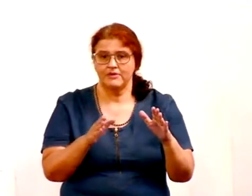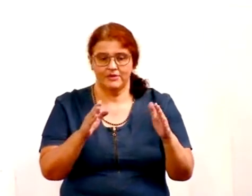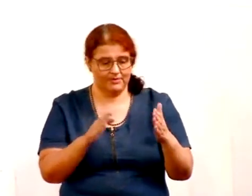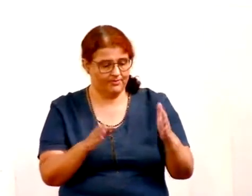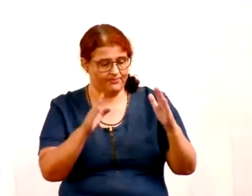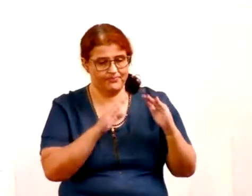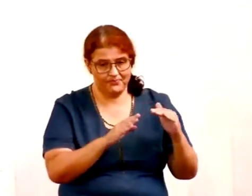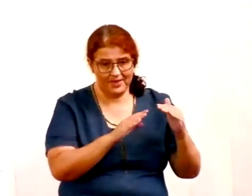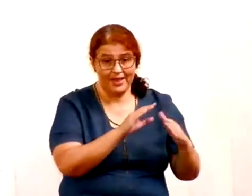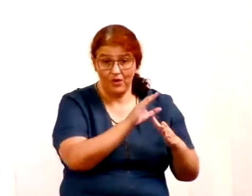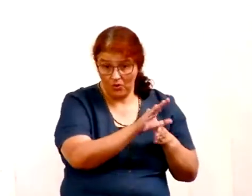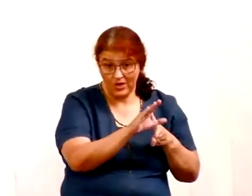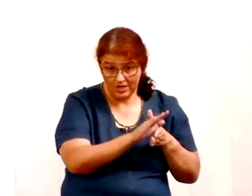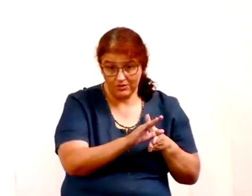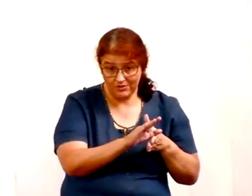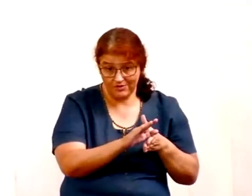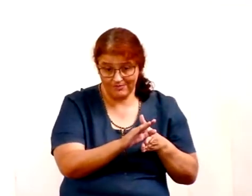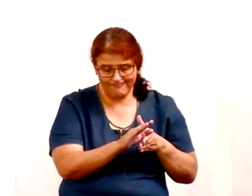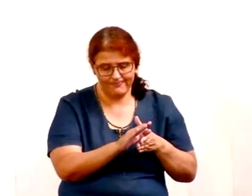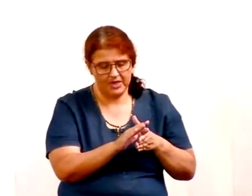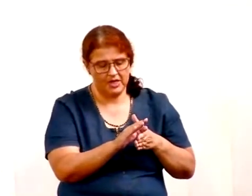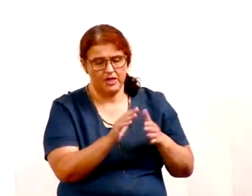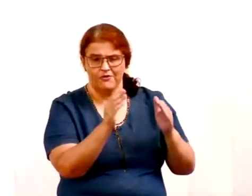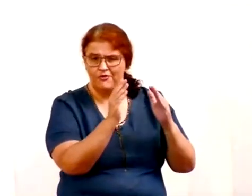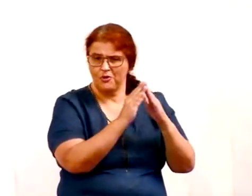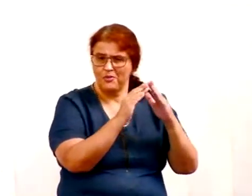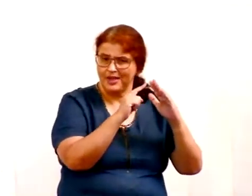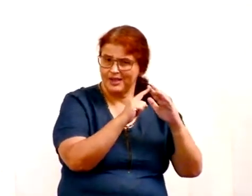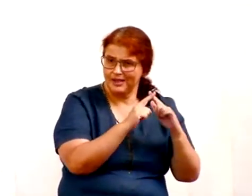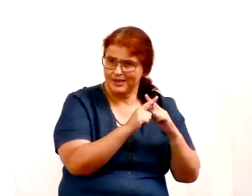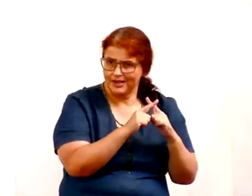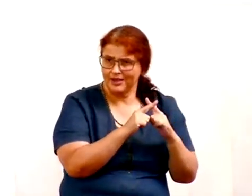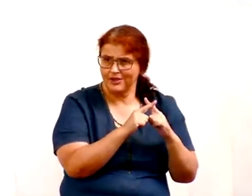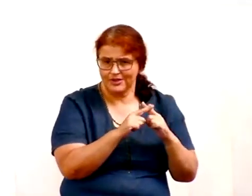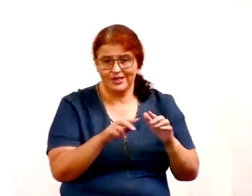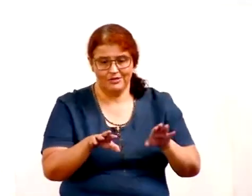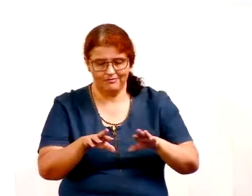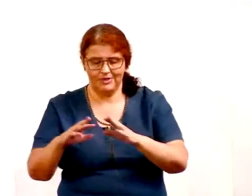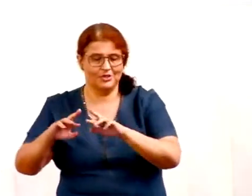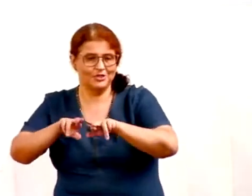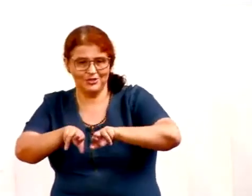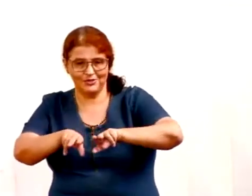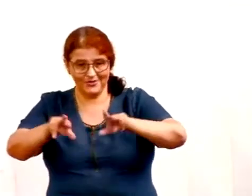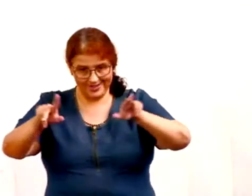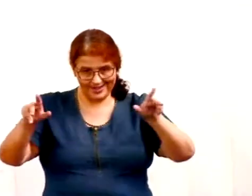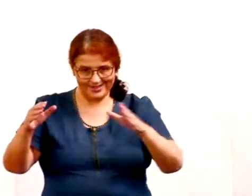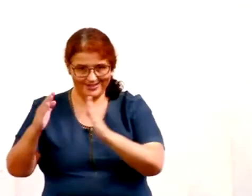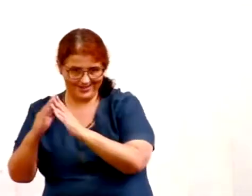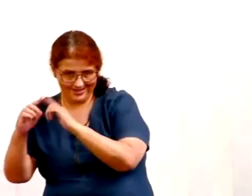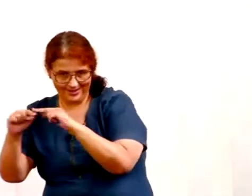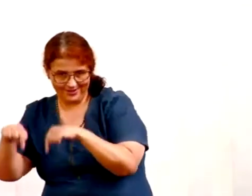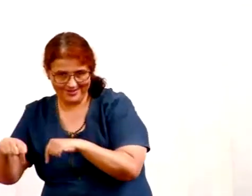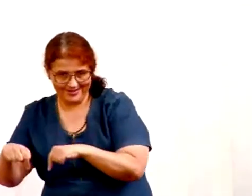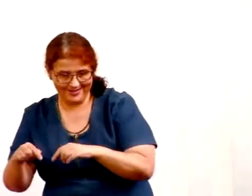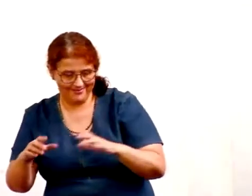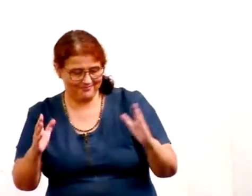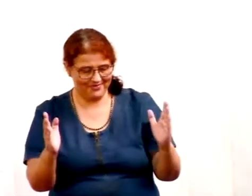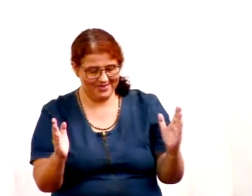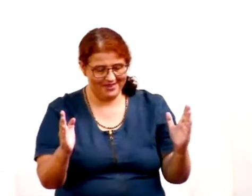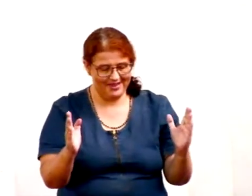mais. No entanto, queridos, a despeito dessa complexidade, Paulo os trata com muito amor,